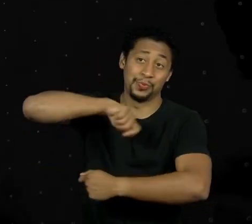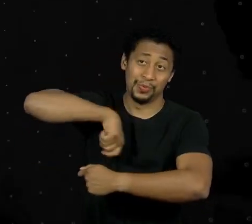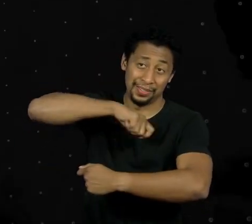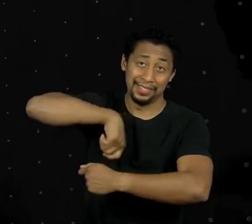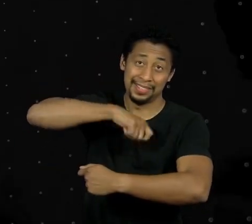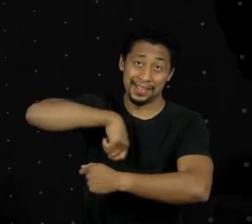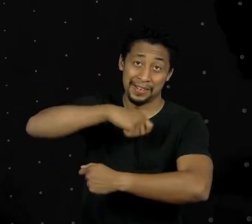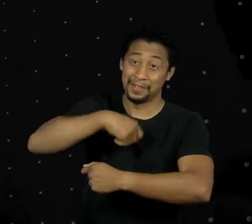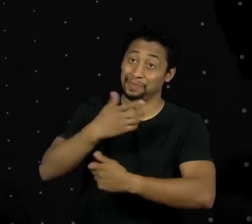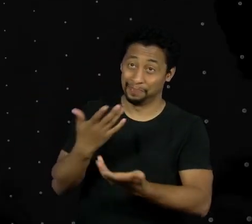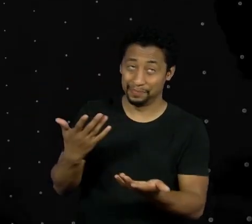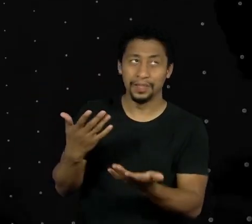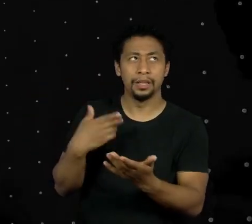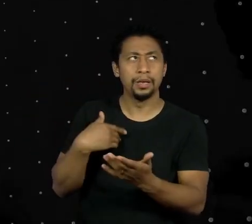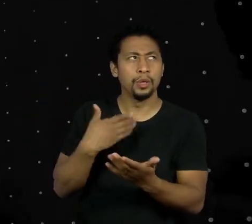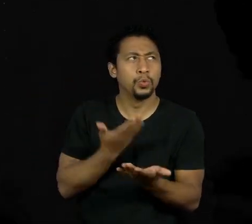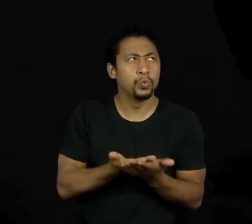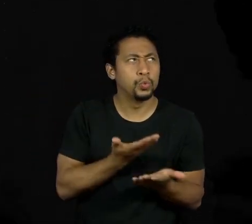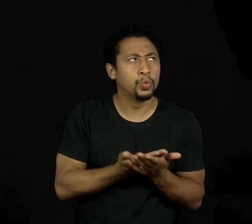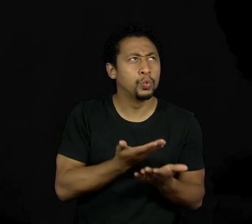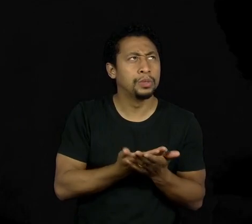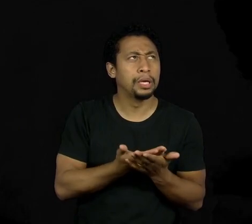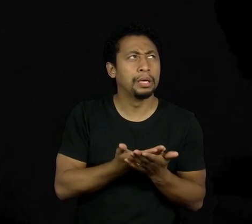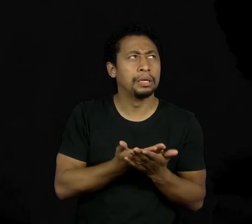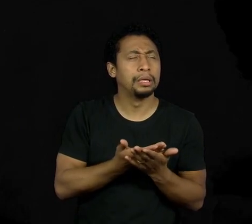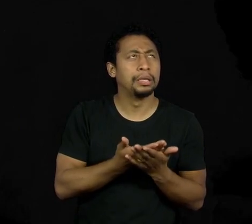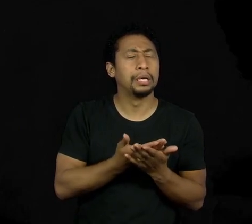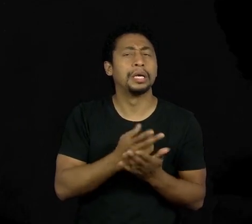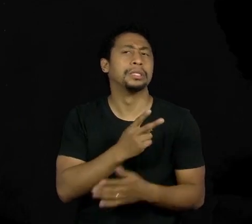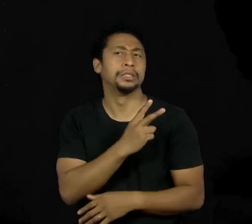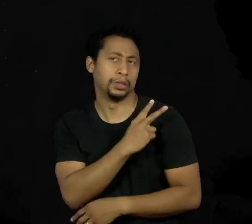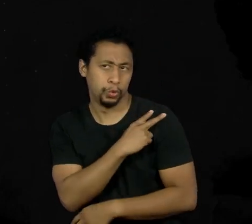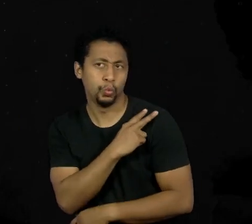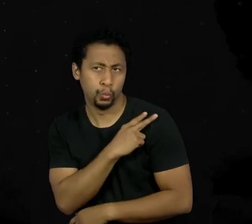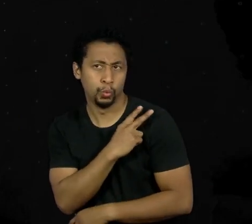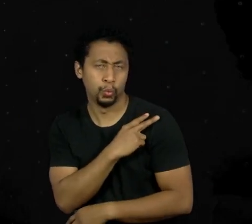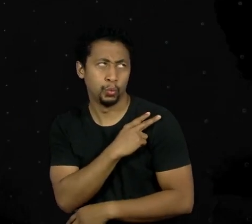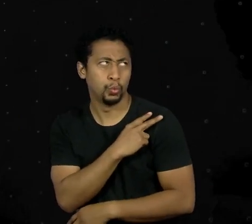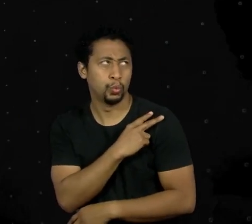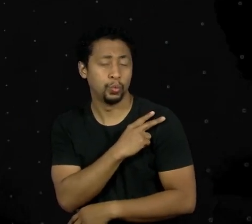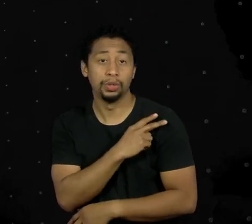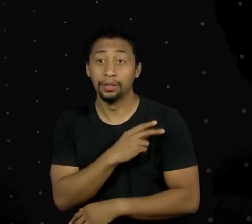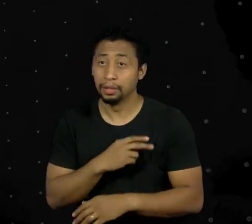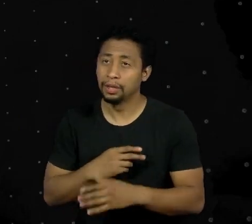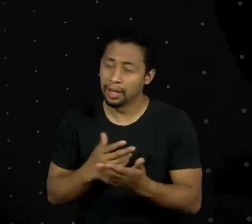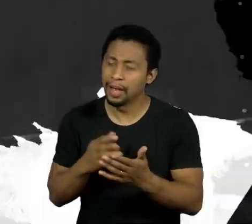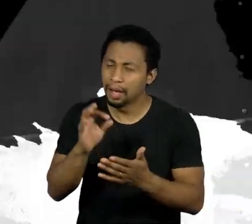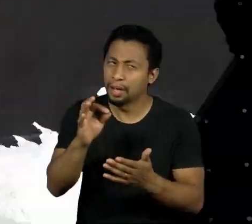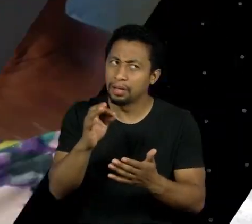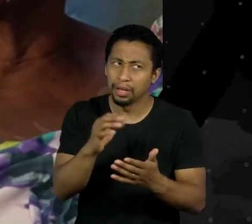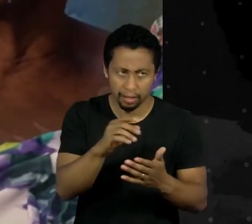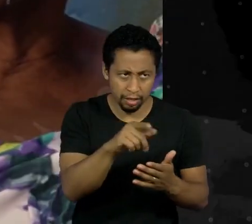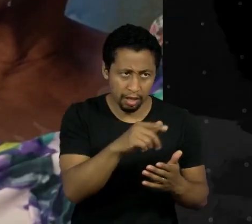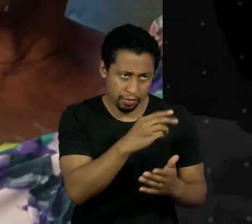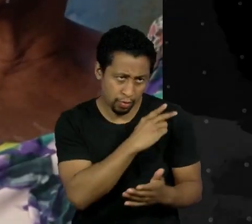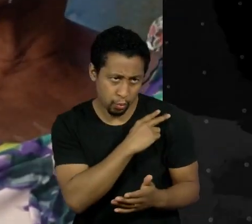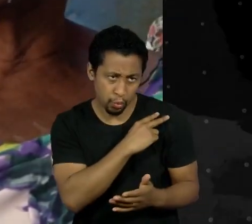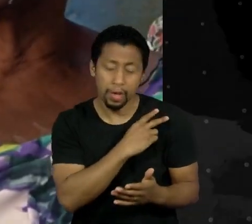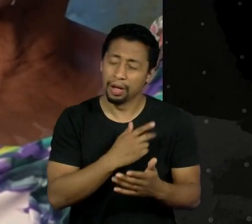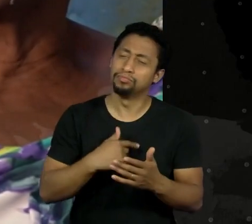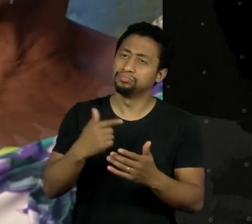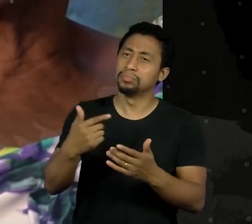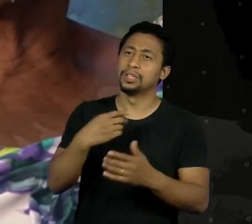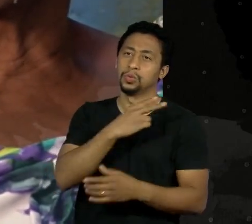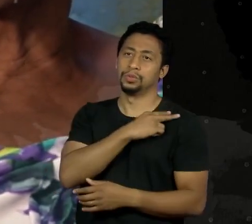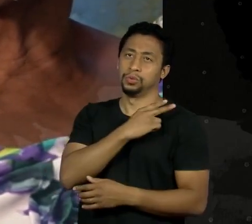fiz até o curso segundo grau, né? Normal, né? O ensino médio. Ensino médio. Eu canto no coral. Eu